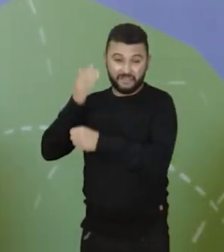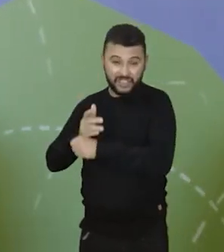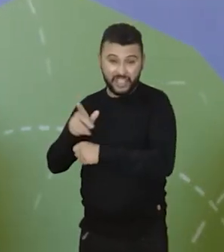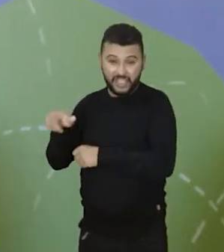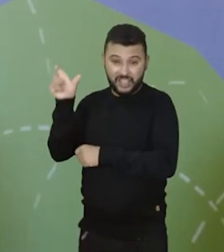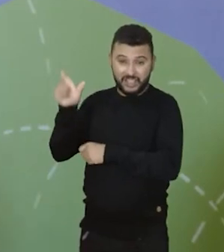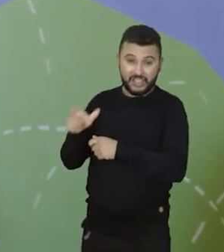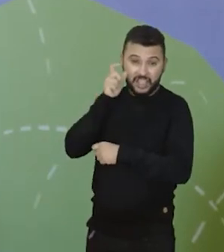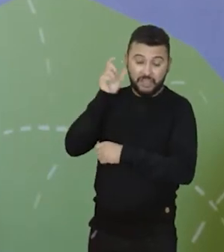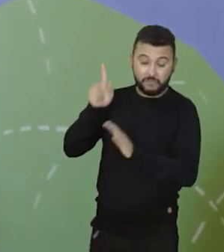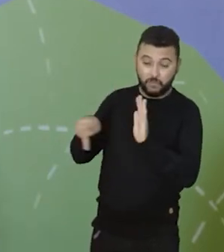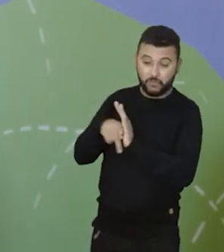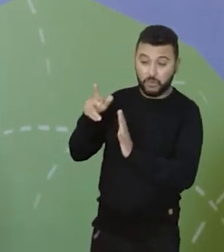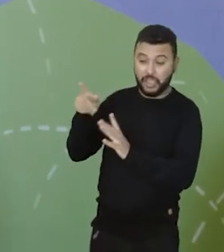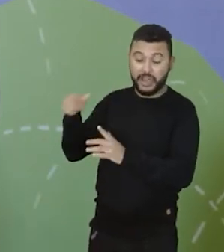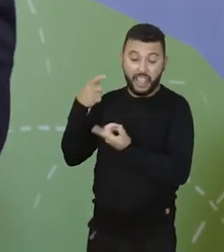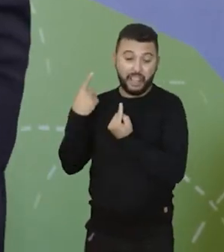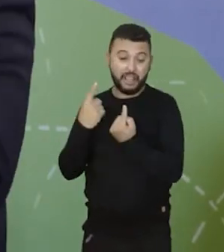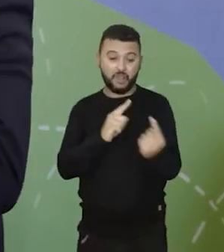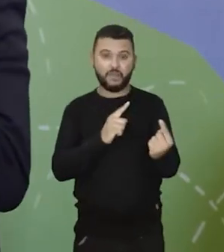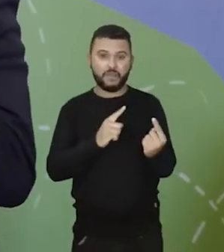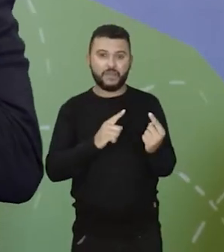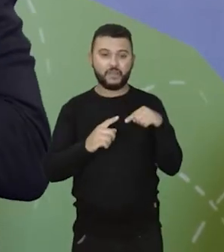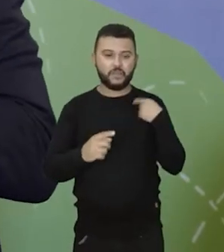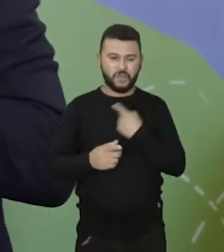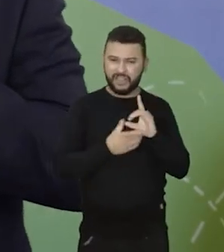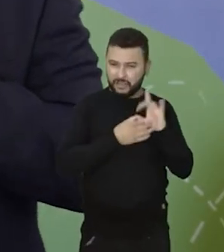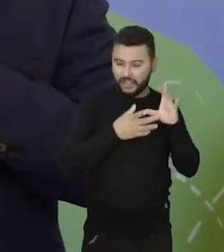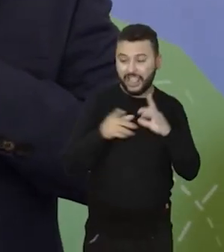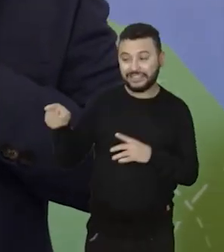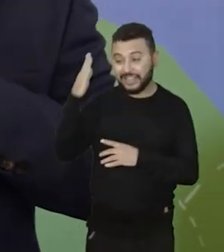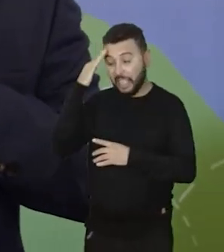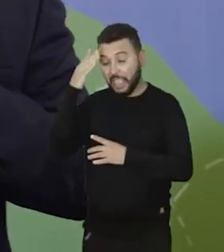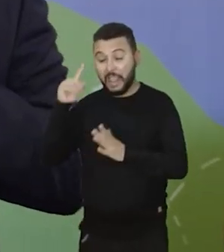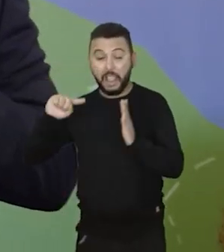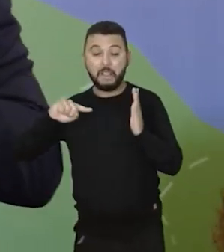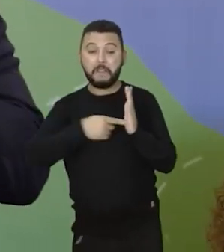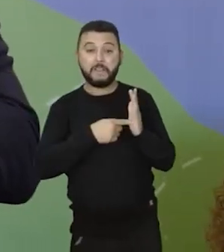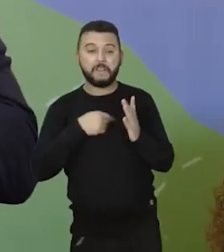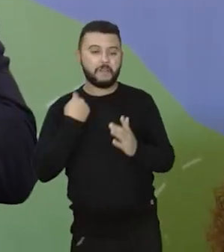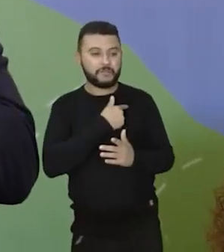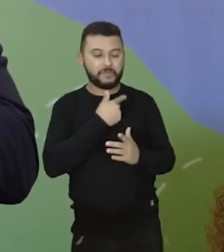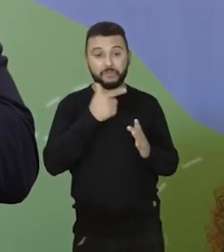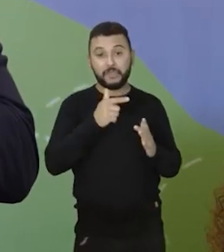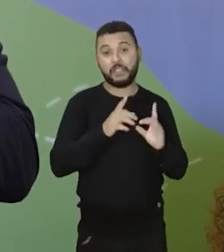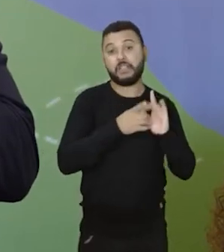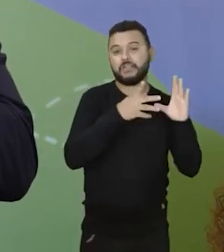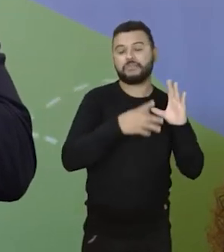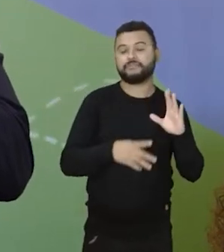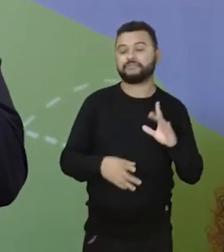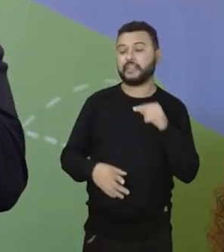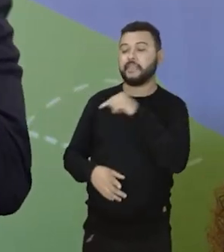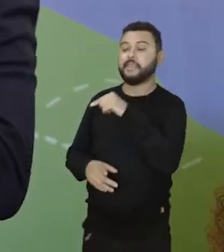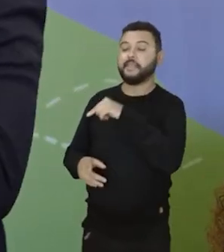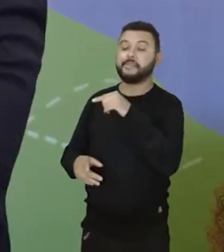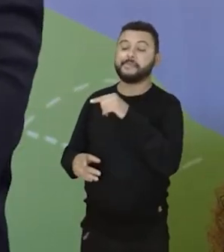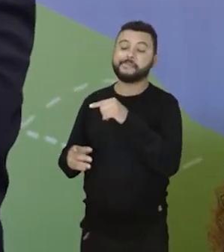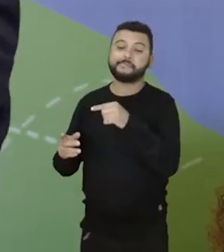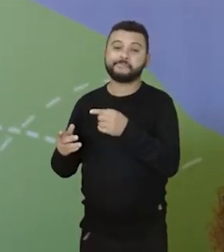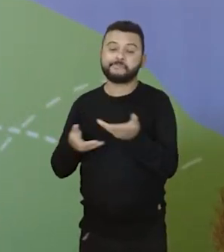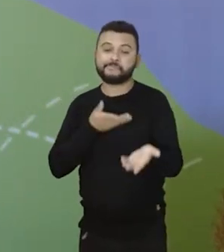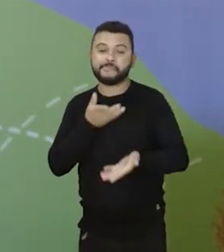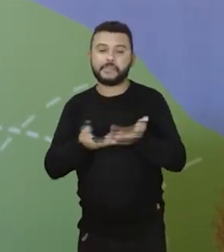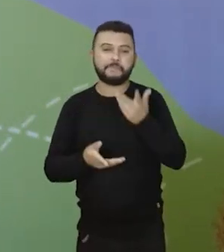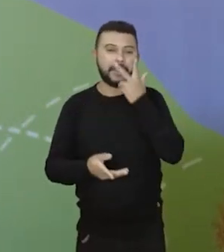democráticas eles nos tratam como se nós fossemos terroristas ele nos